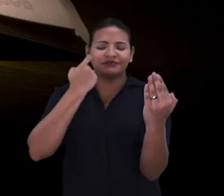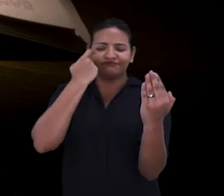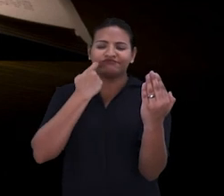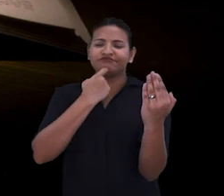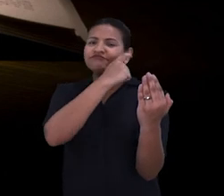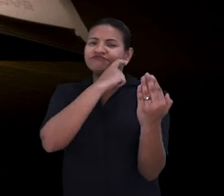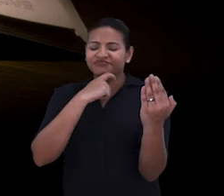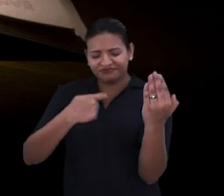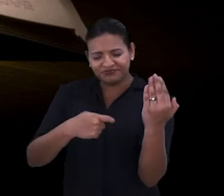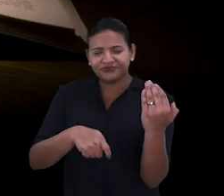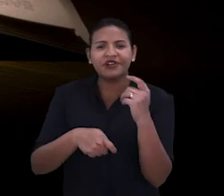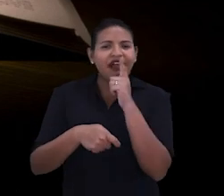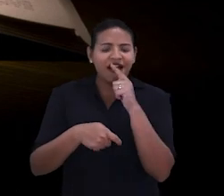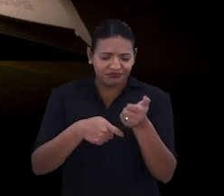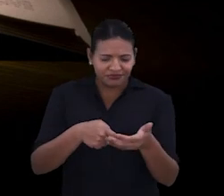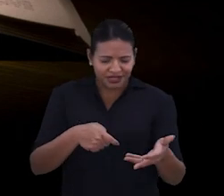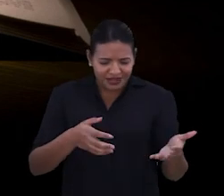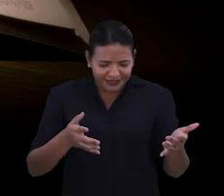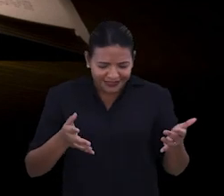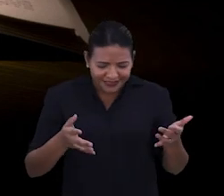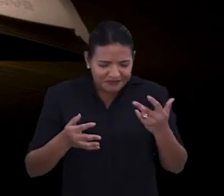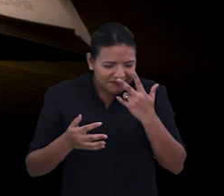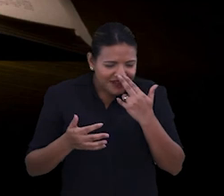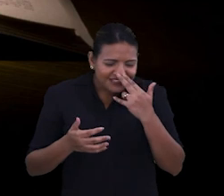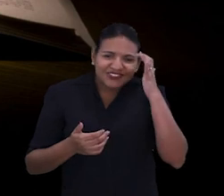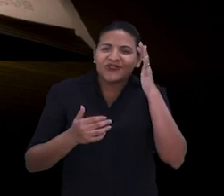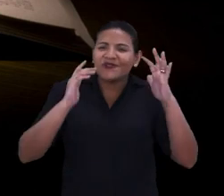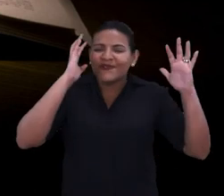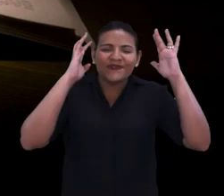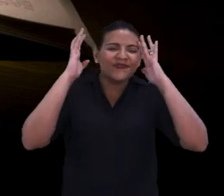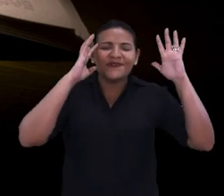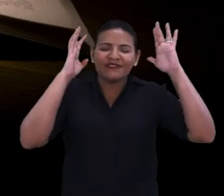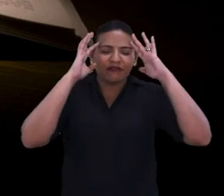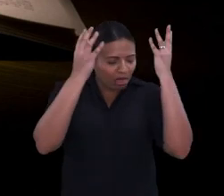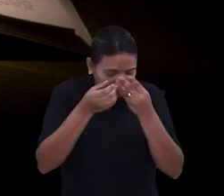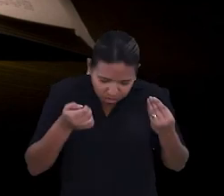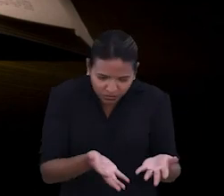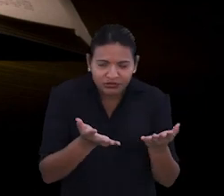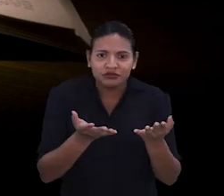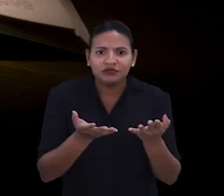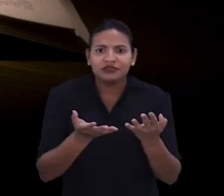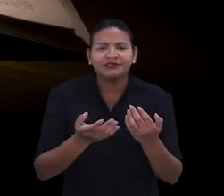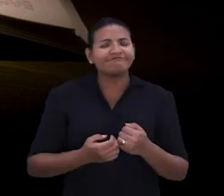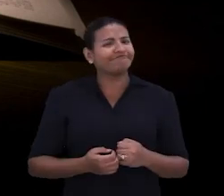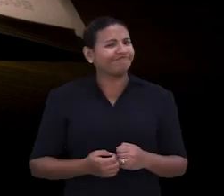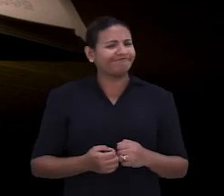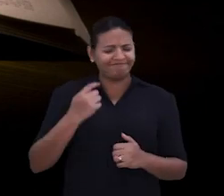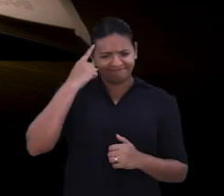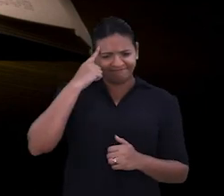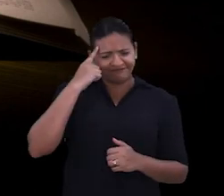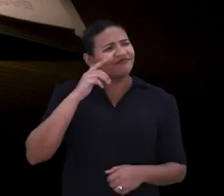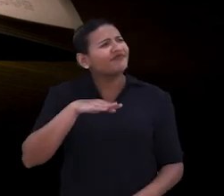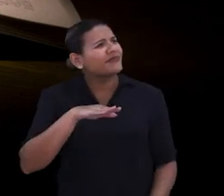pelos que a água carrega para o ralo da pia levam consigo sonhos e fantasias que não mais voltarão. É bom ter